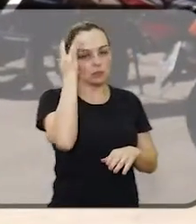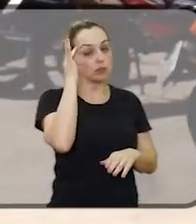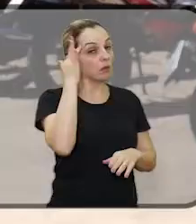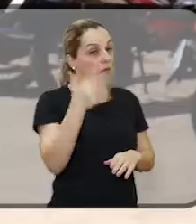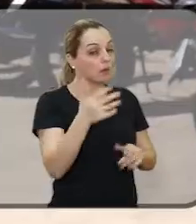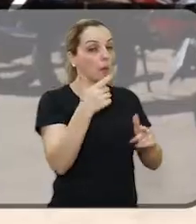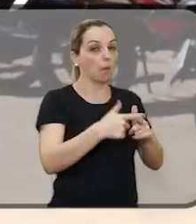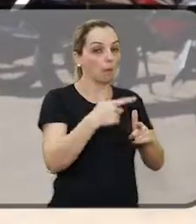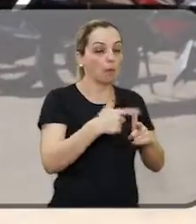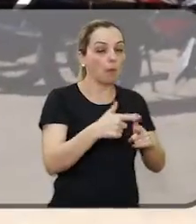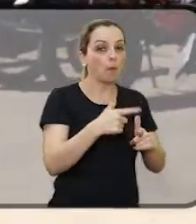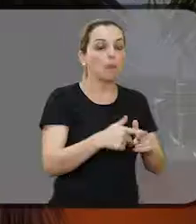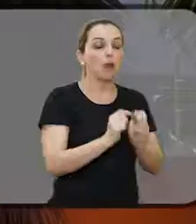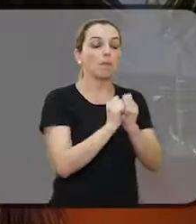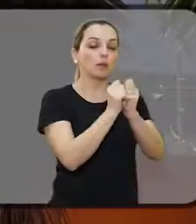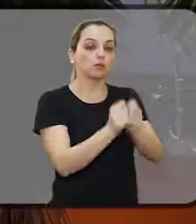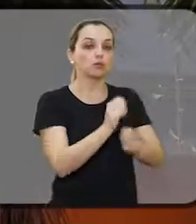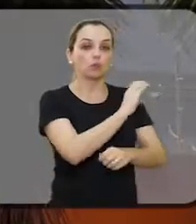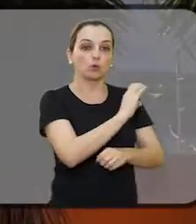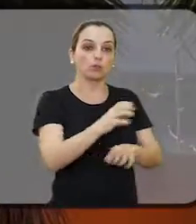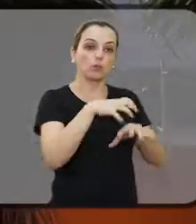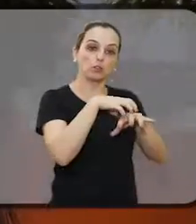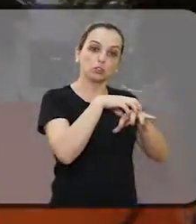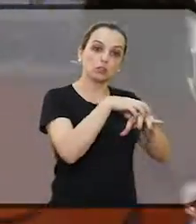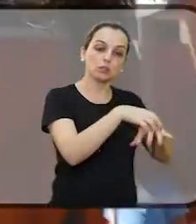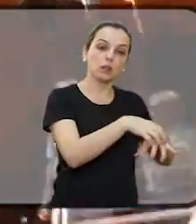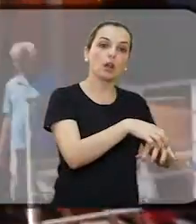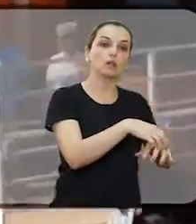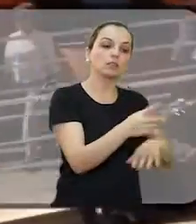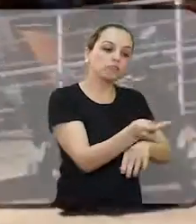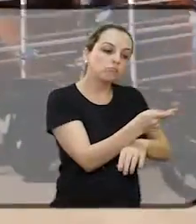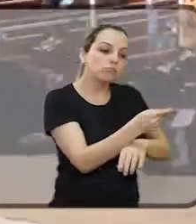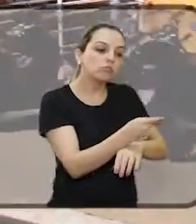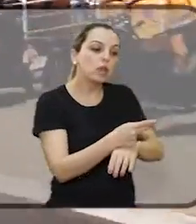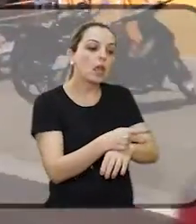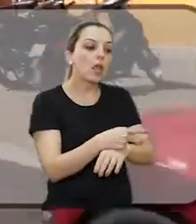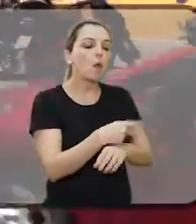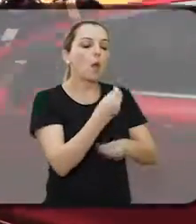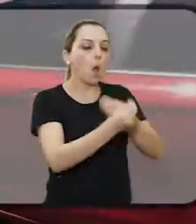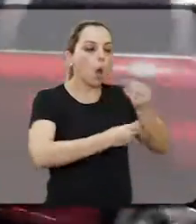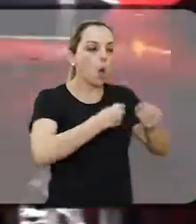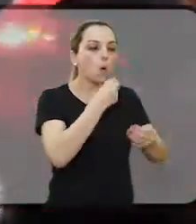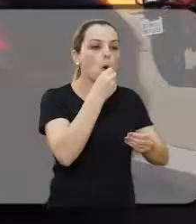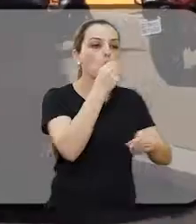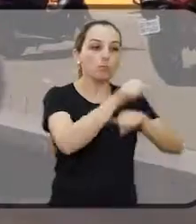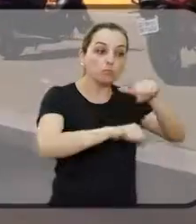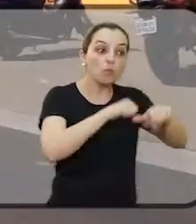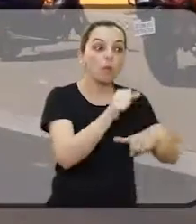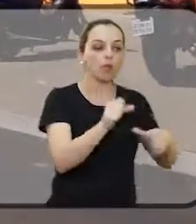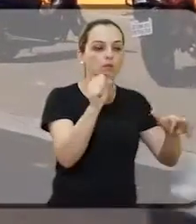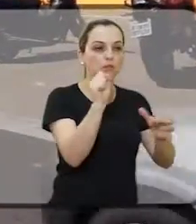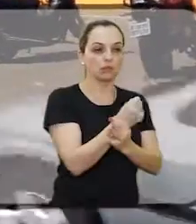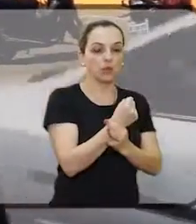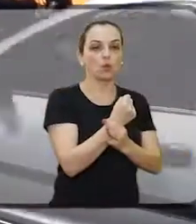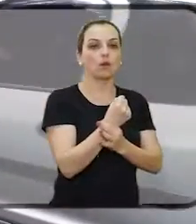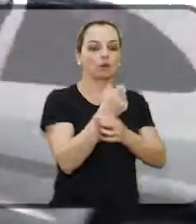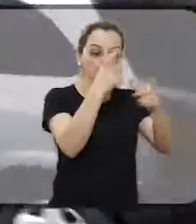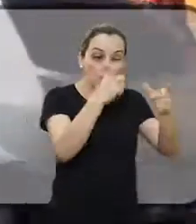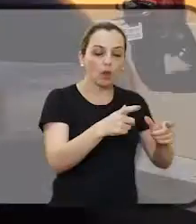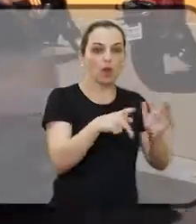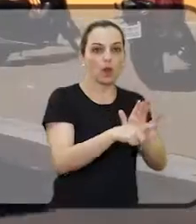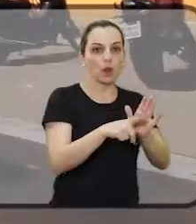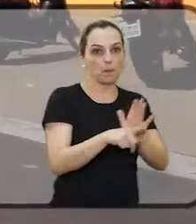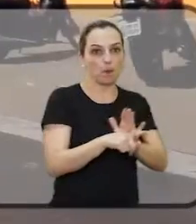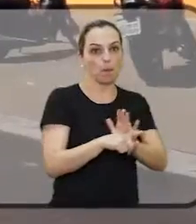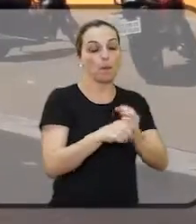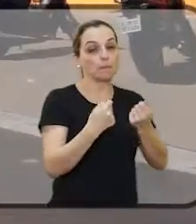gente vai tomar providência, para o Nilson Carneiro fazer o estudo, trazer ele aqui, para ver o que ele pode fazer para ter uma segurança nesse local, porque a população merece mais respeito. Porque não